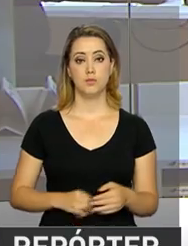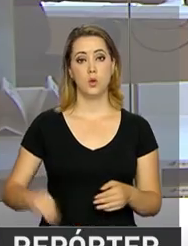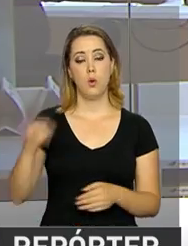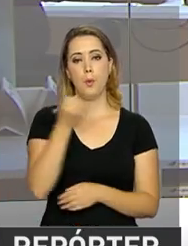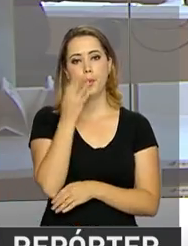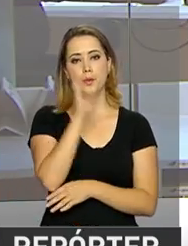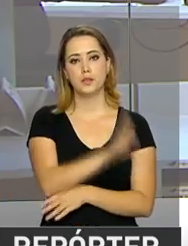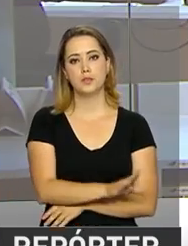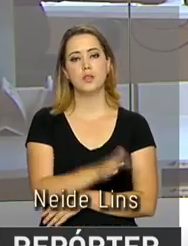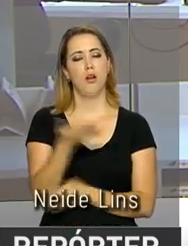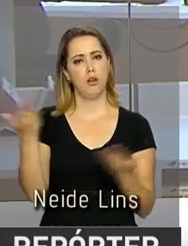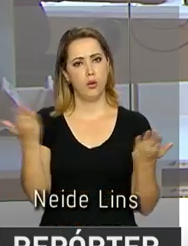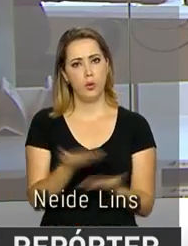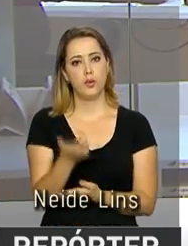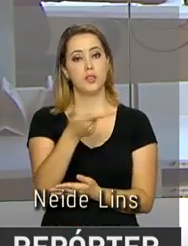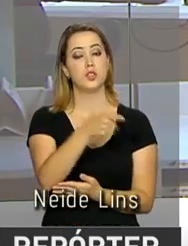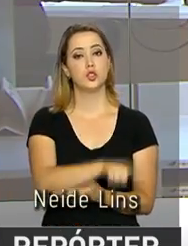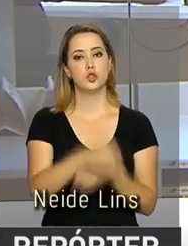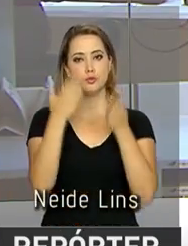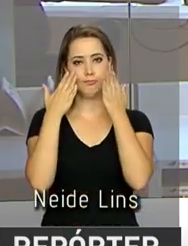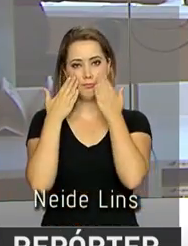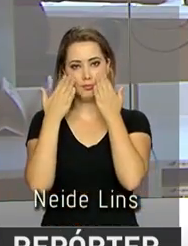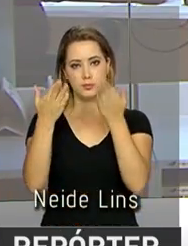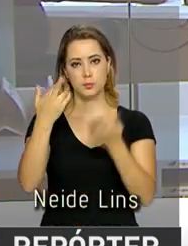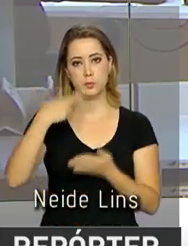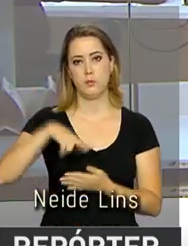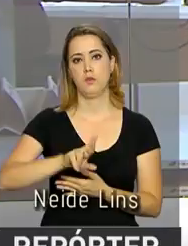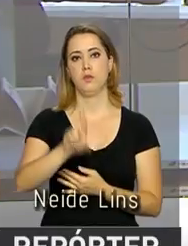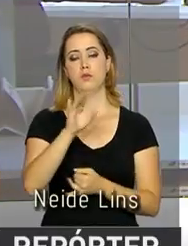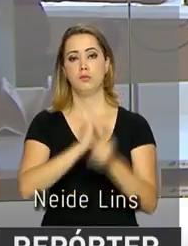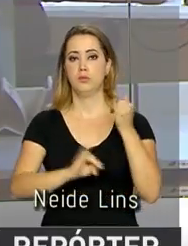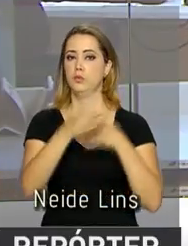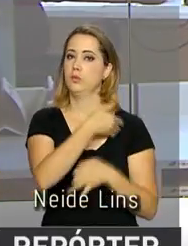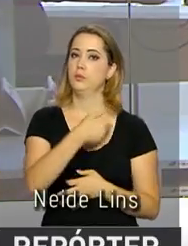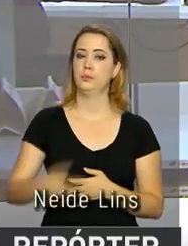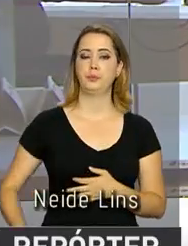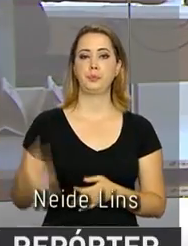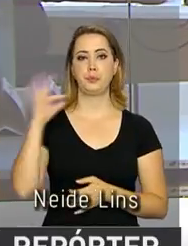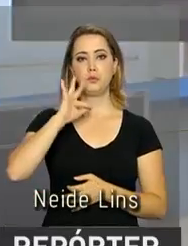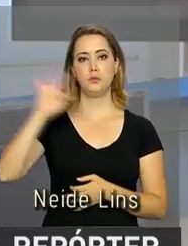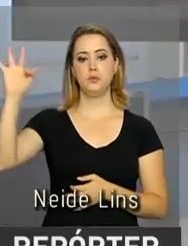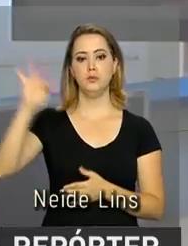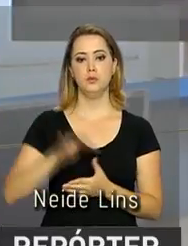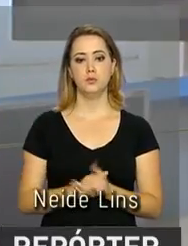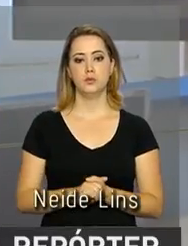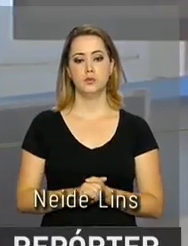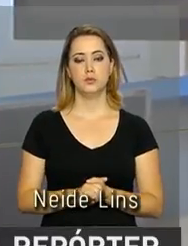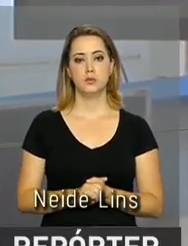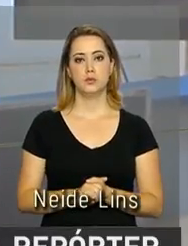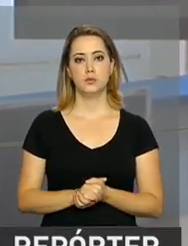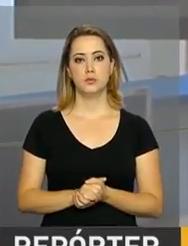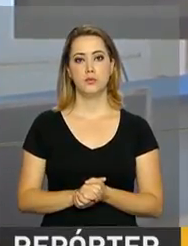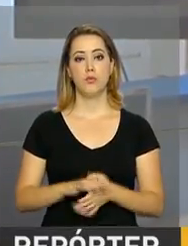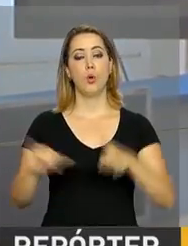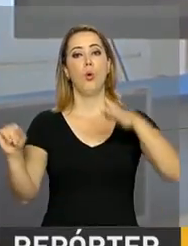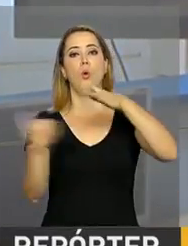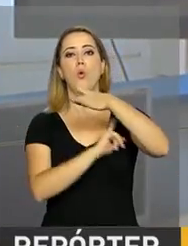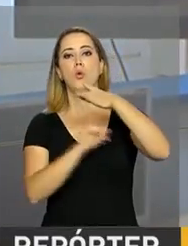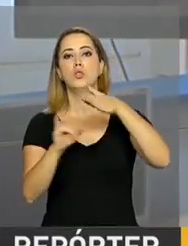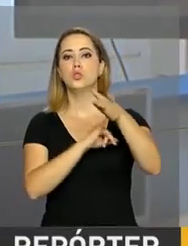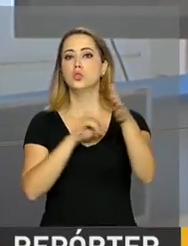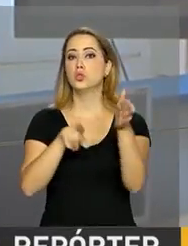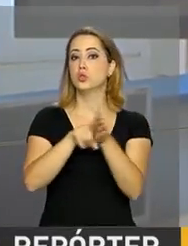Olá boa tarde no ar mais uma edição do repórter NBR com as notícias do governo federal o Instituto Nacional de